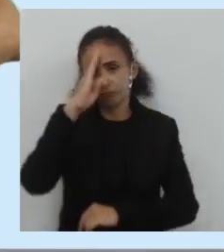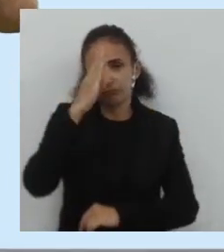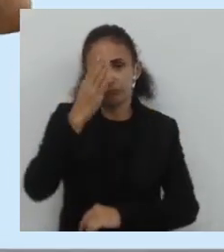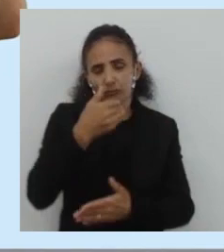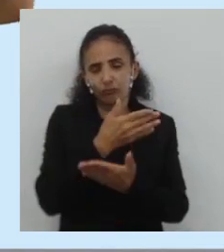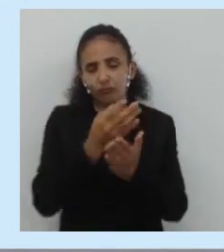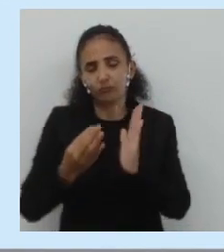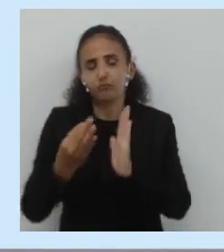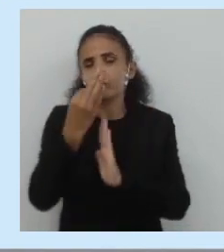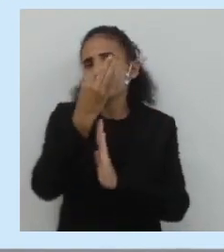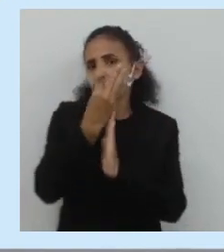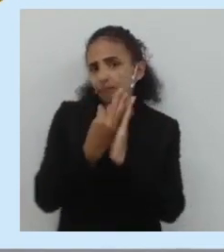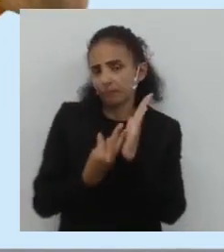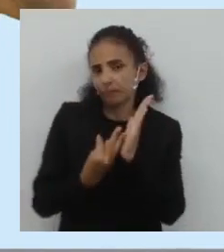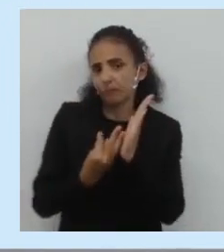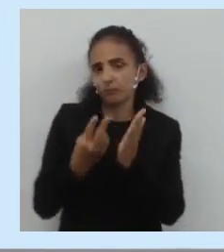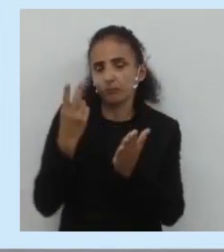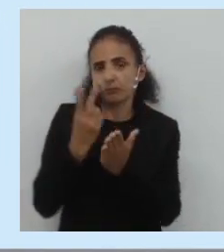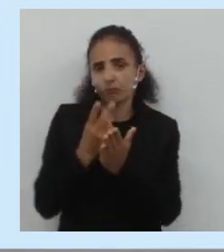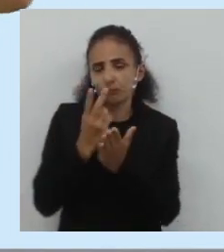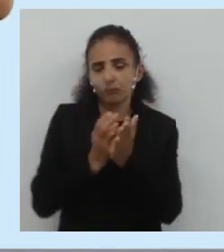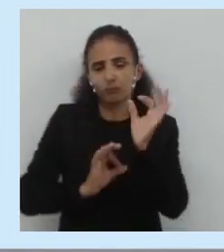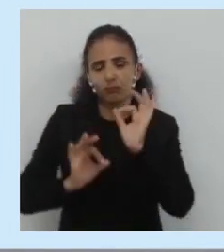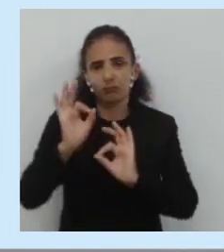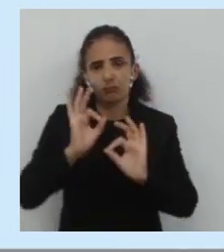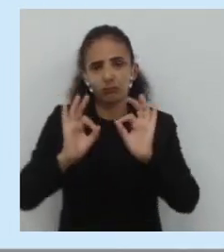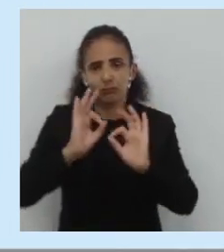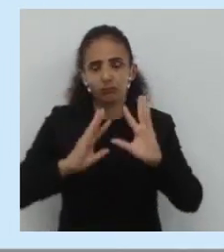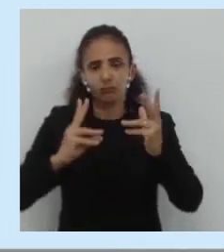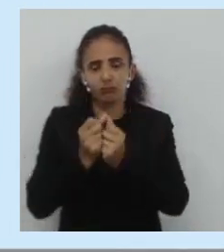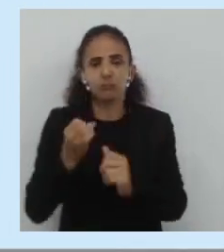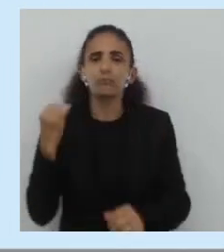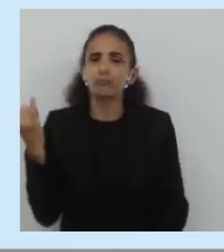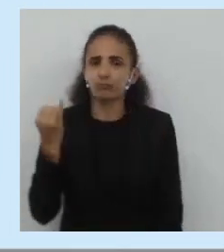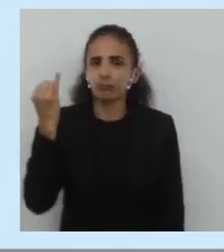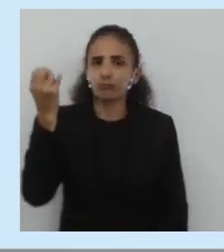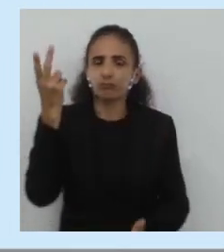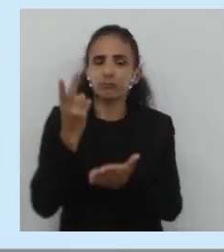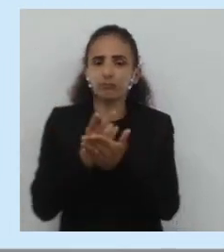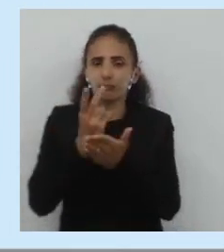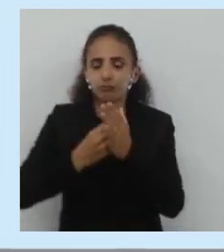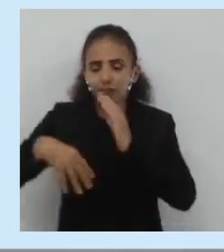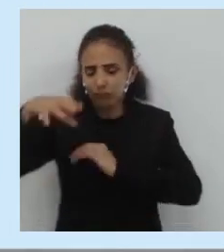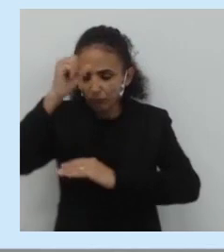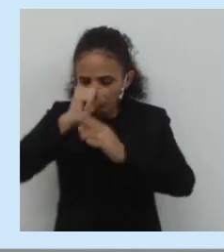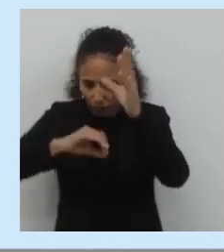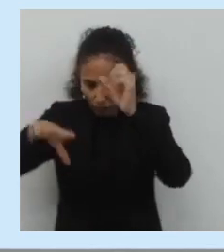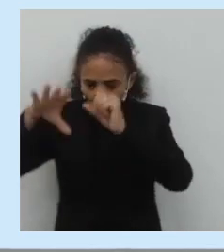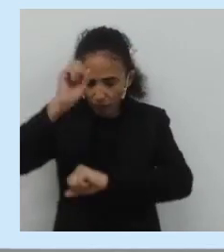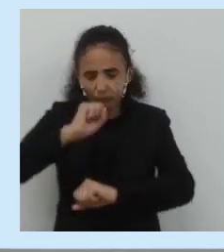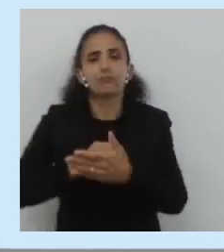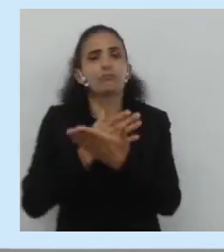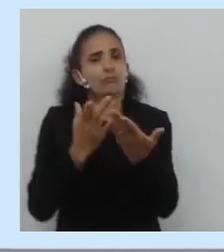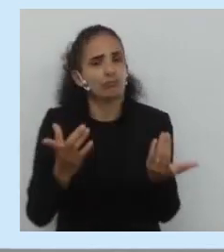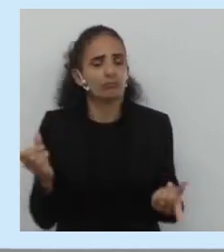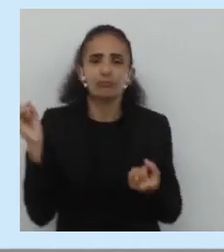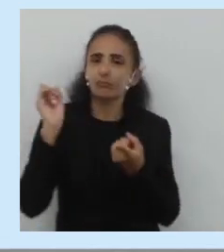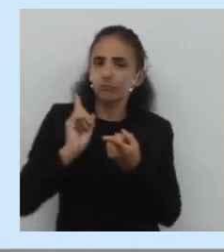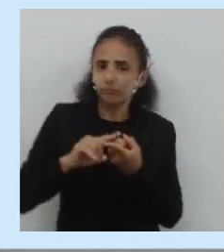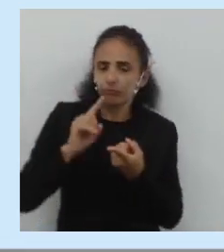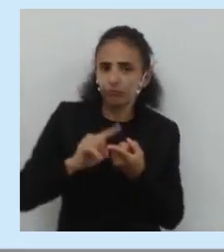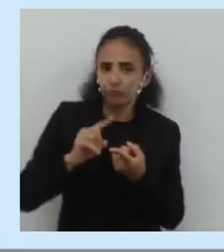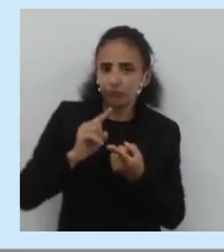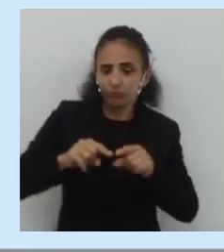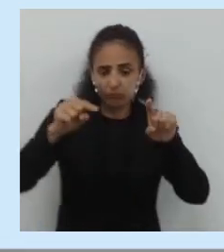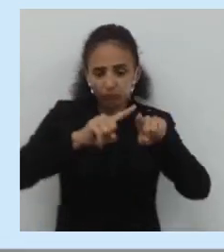principais daquele texto para recompô-los. Então, é importante isso, aprender a tomada de notas. E também